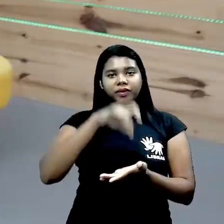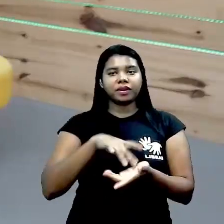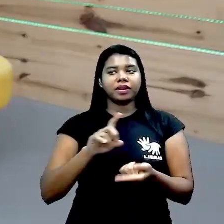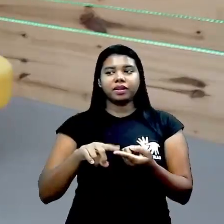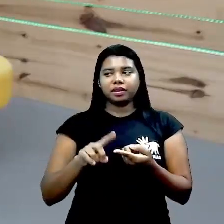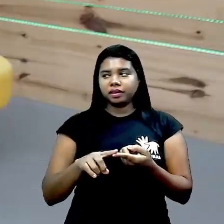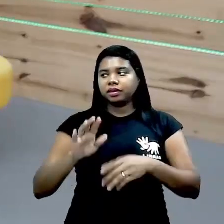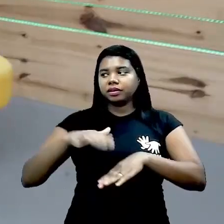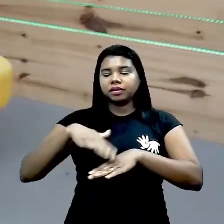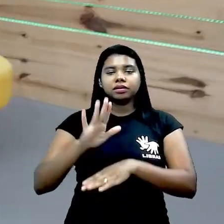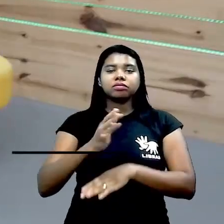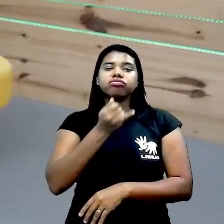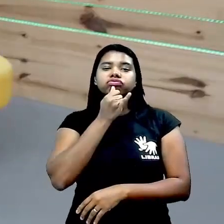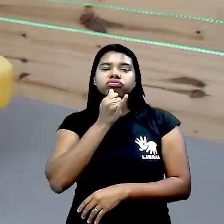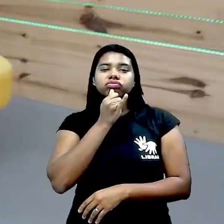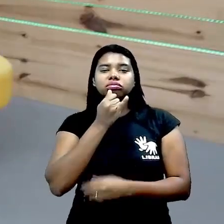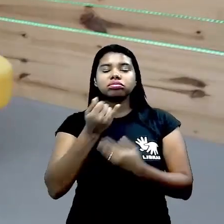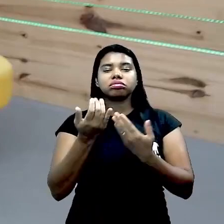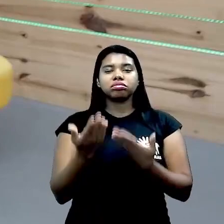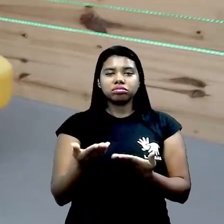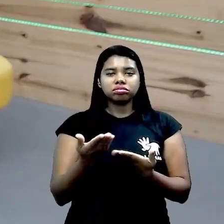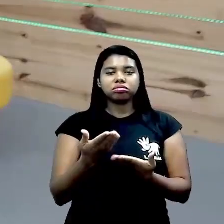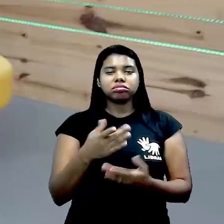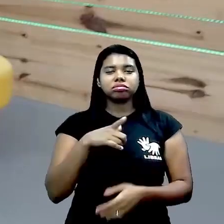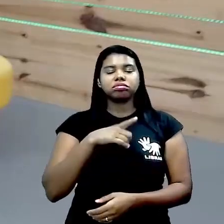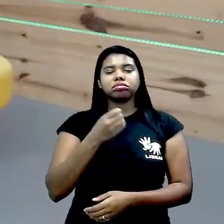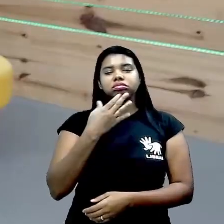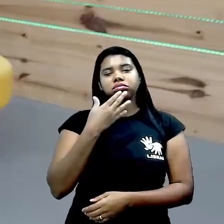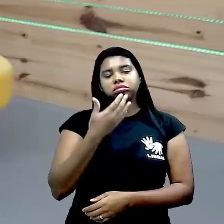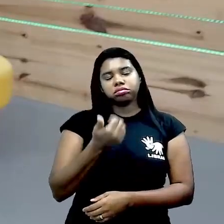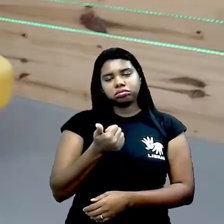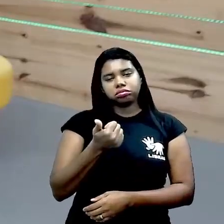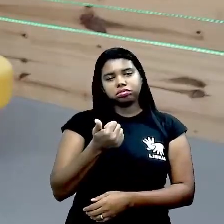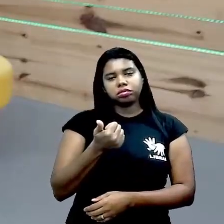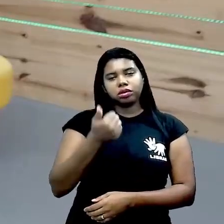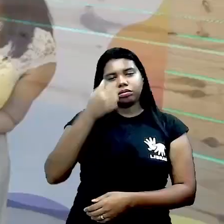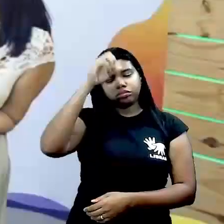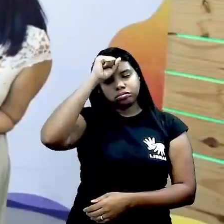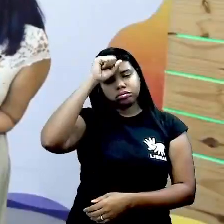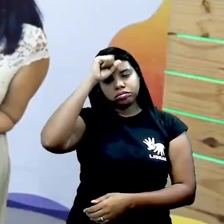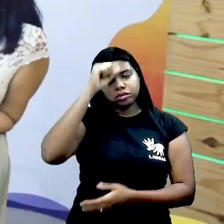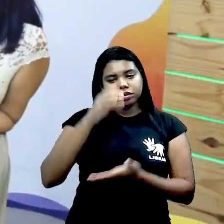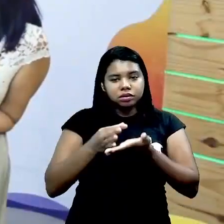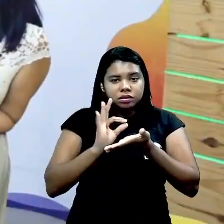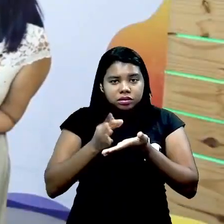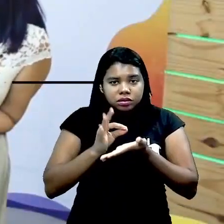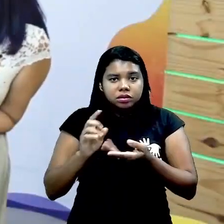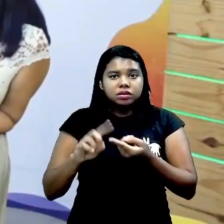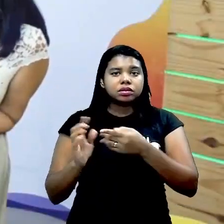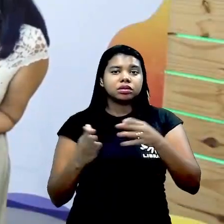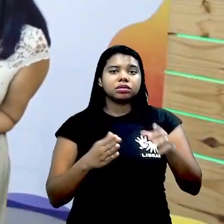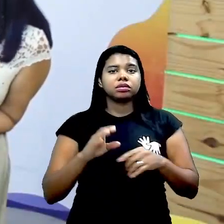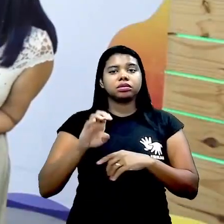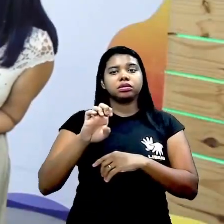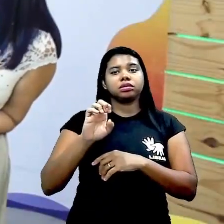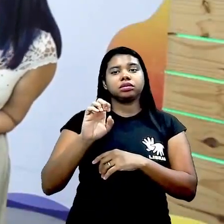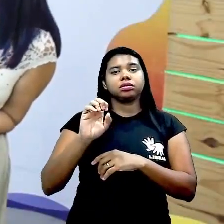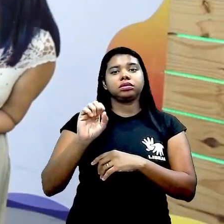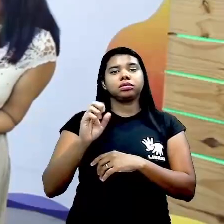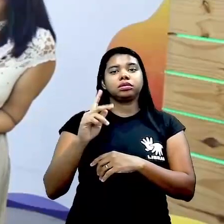exemplo, se você teve um bom aprendizado, sair de Java para C# só vai ser questão de